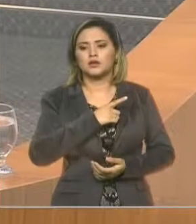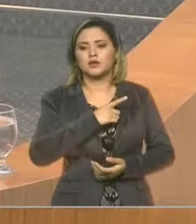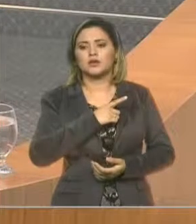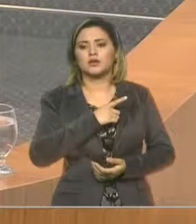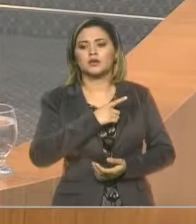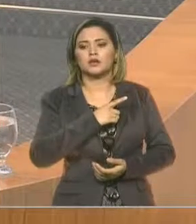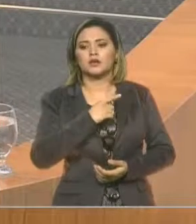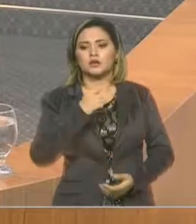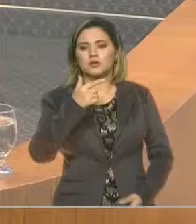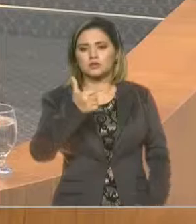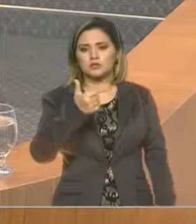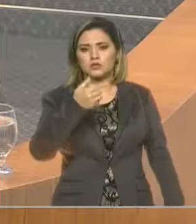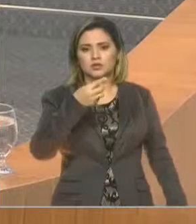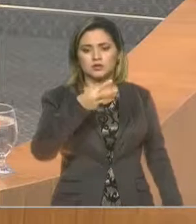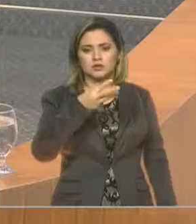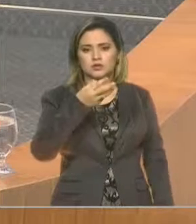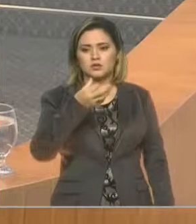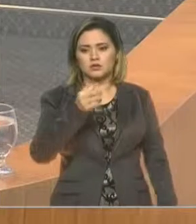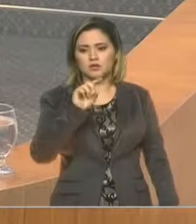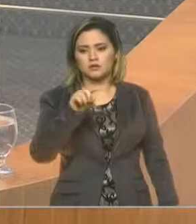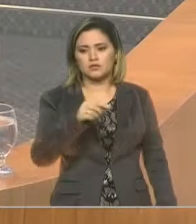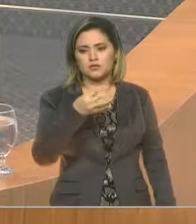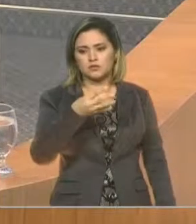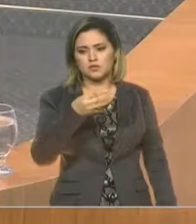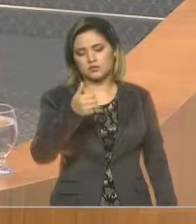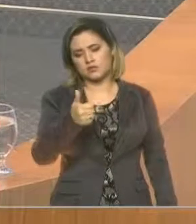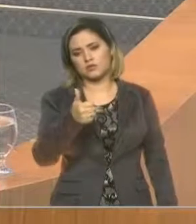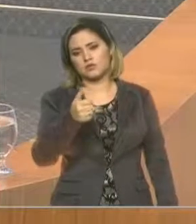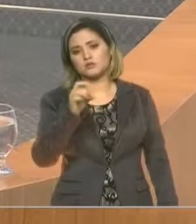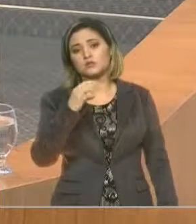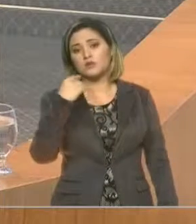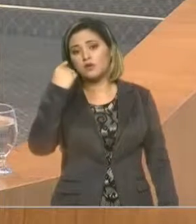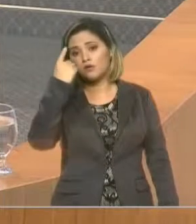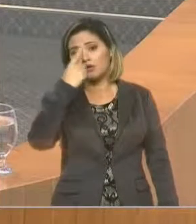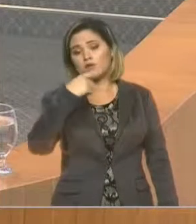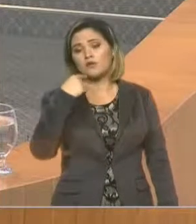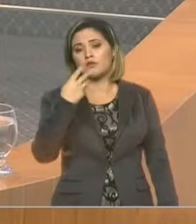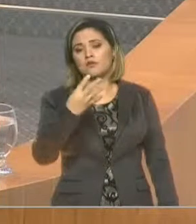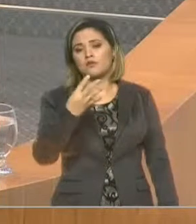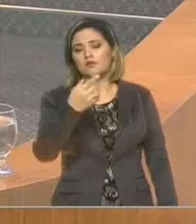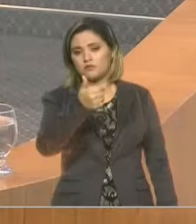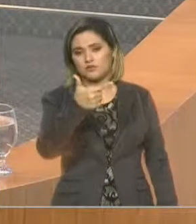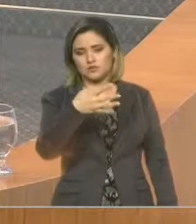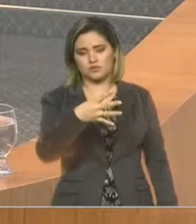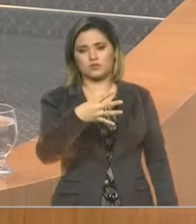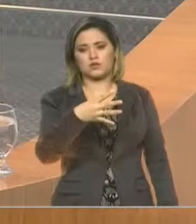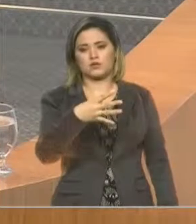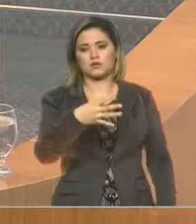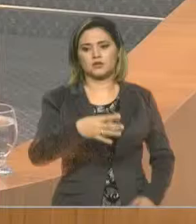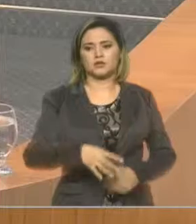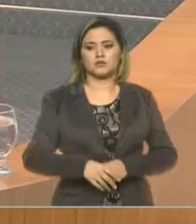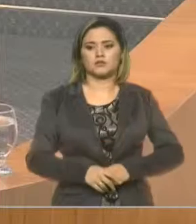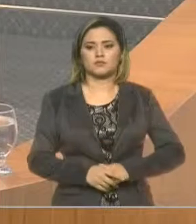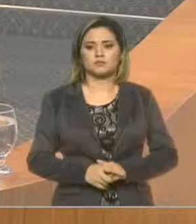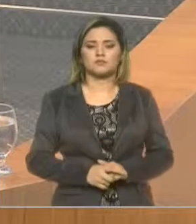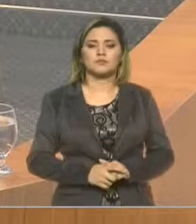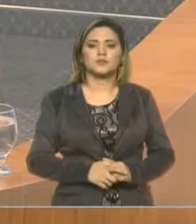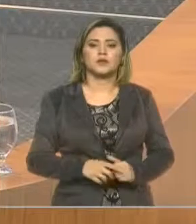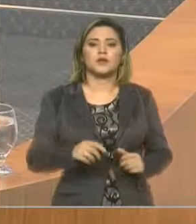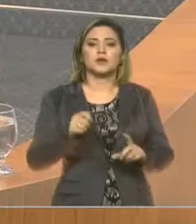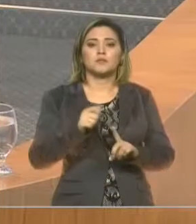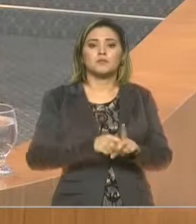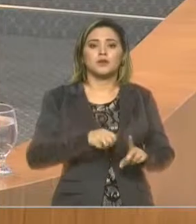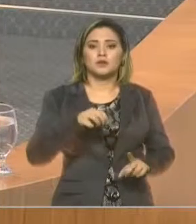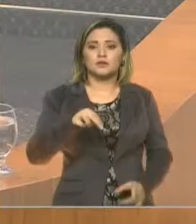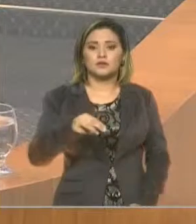24 horas. 51% da precipitação para o mês de março. Março esse que já foi o 7º mais chuvoso da